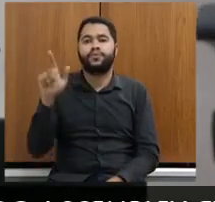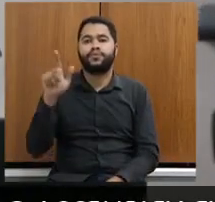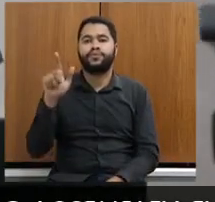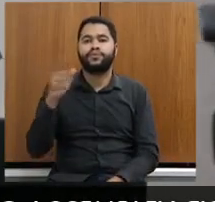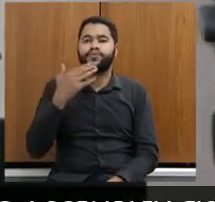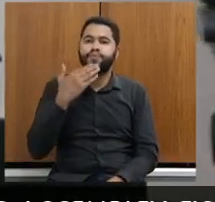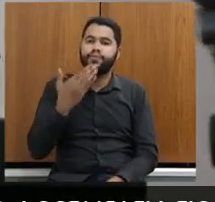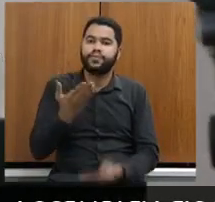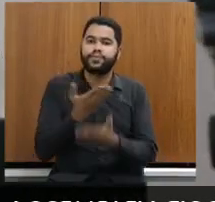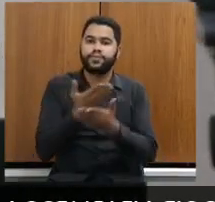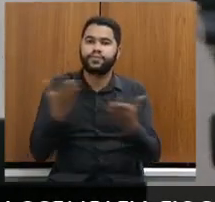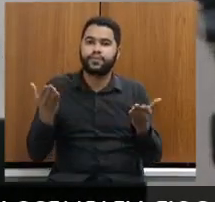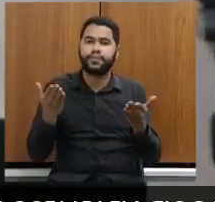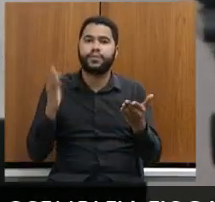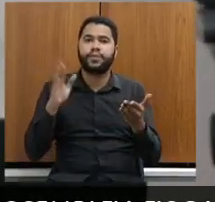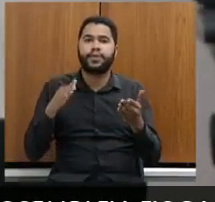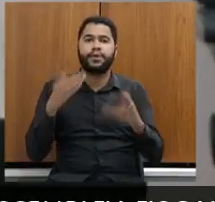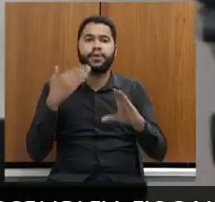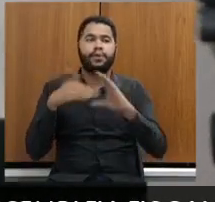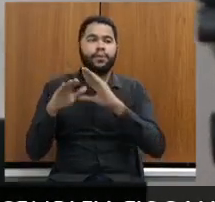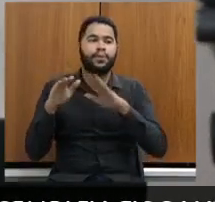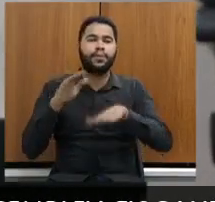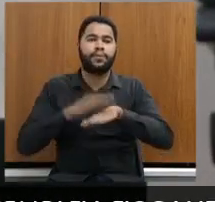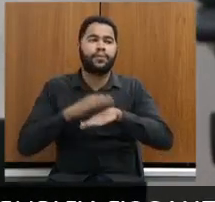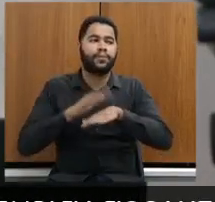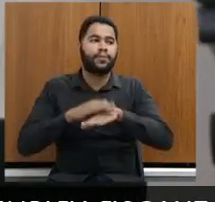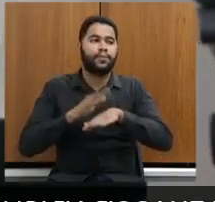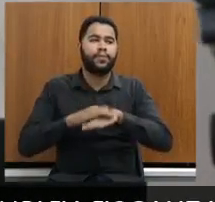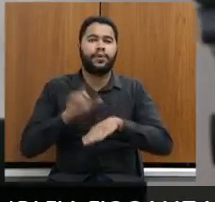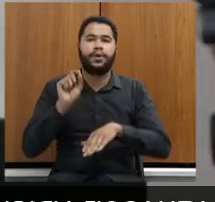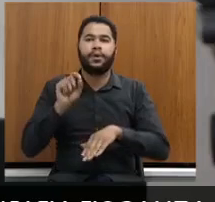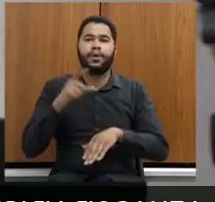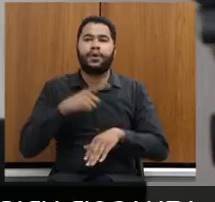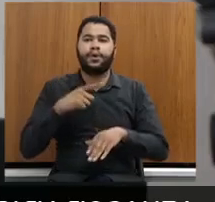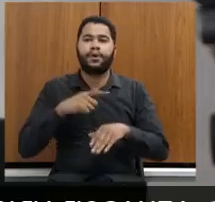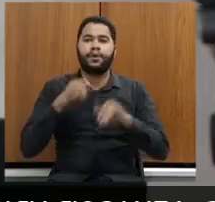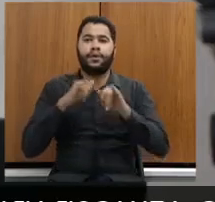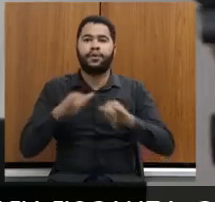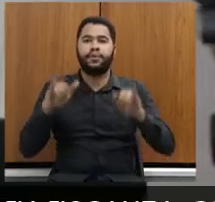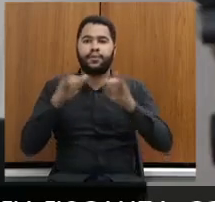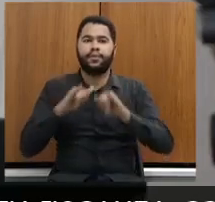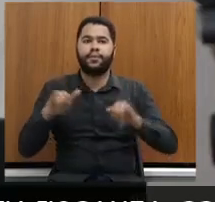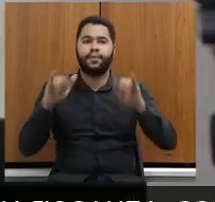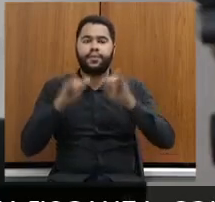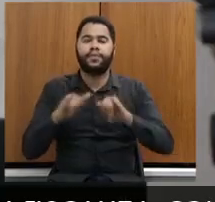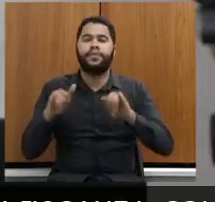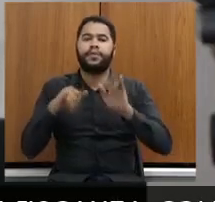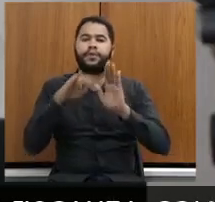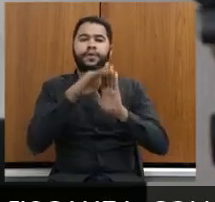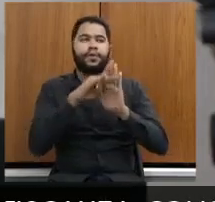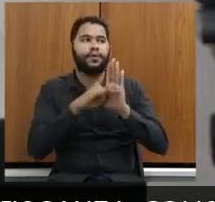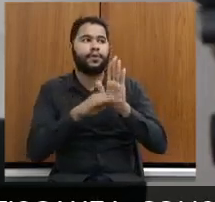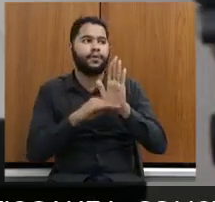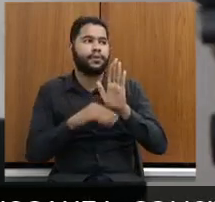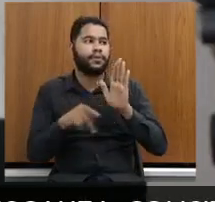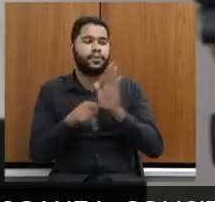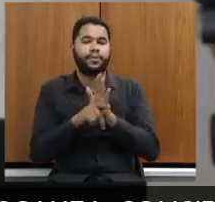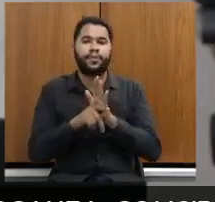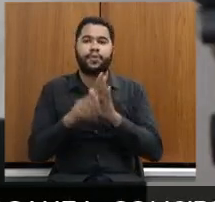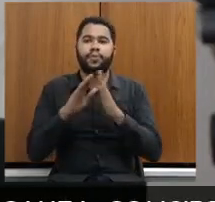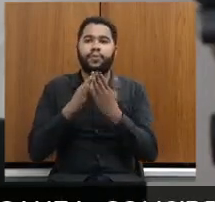Solicito a vossa excelência' ser encaminhado ao Secretário de Segurança Pública pedindo informações sobre promoções pelo critério de escolaridade